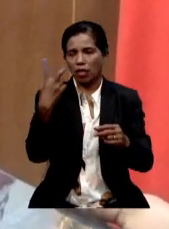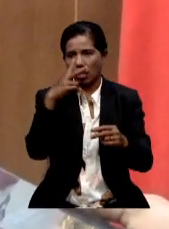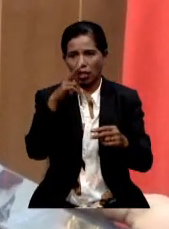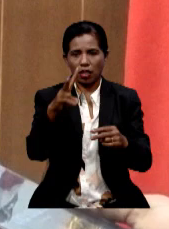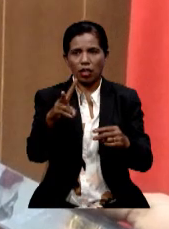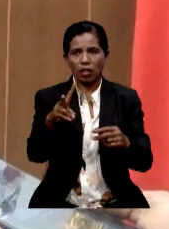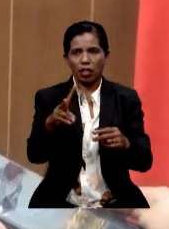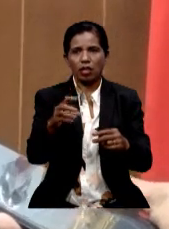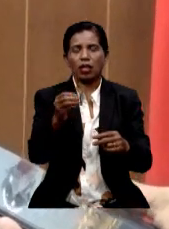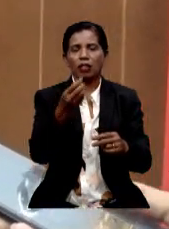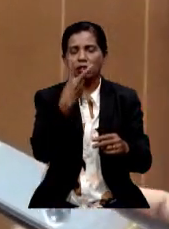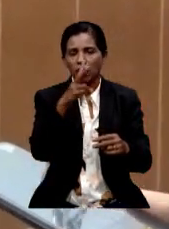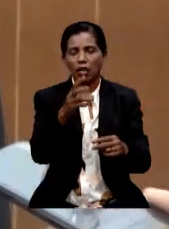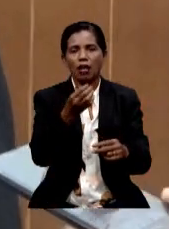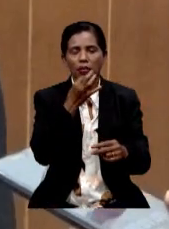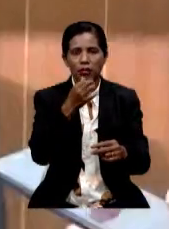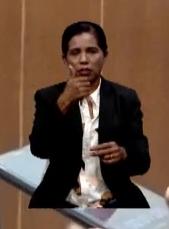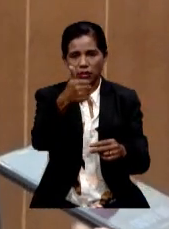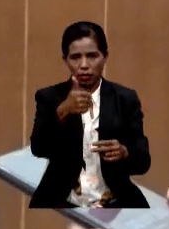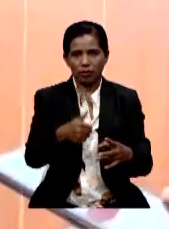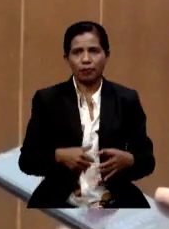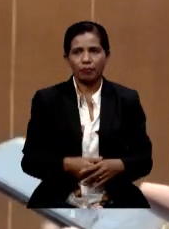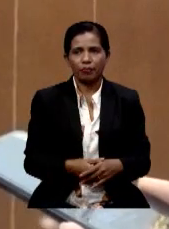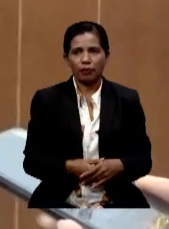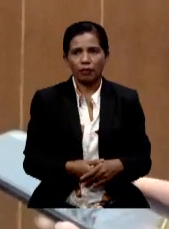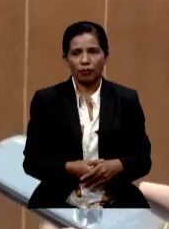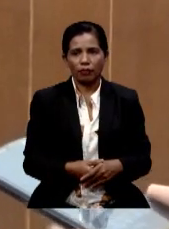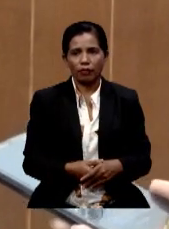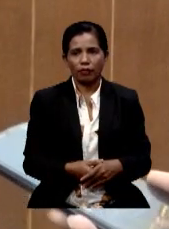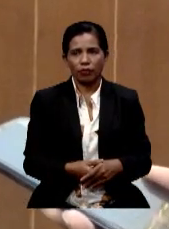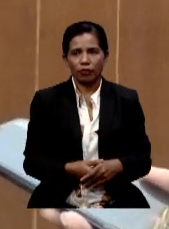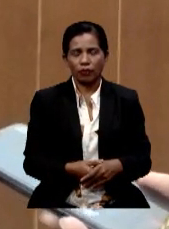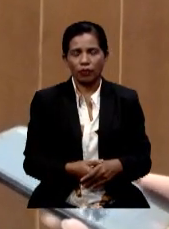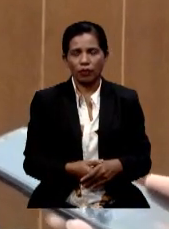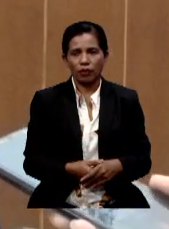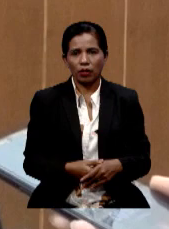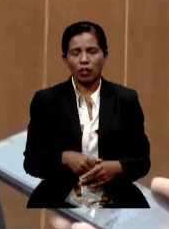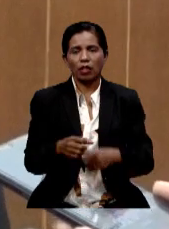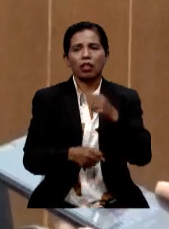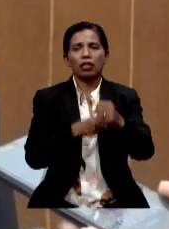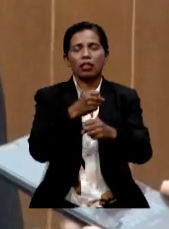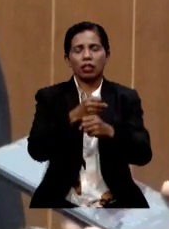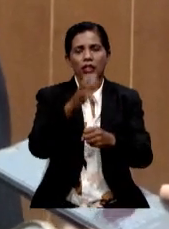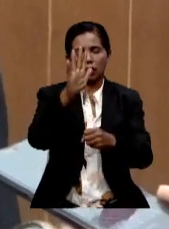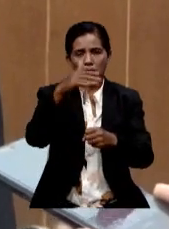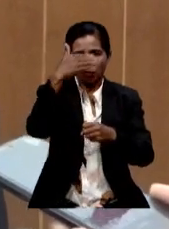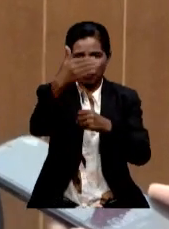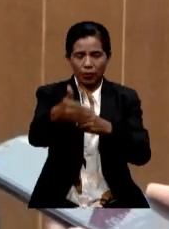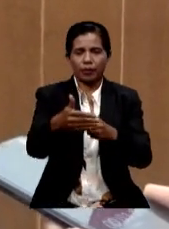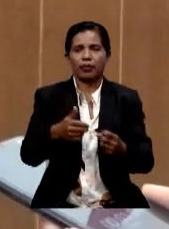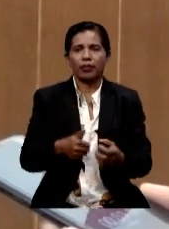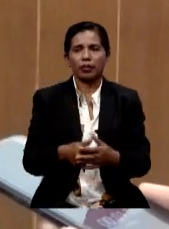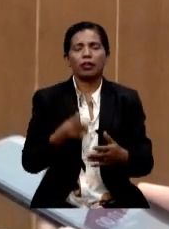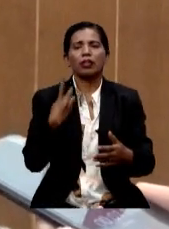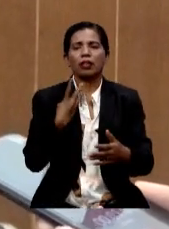na ba capaz de debes. Ne be ba de sim de tina lima my name. Ami